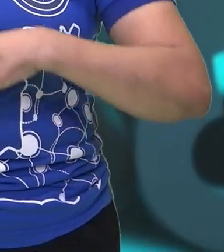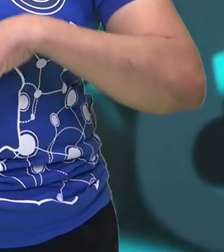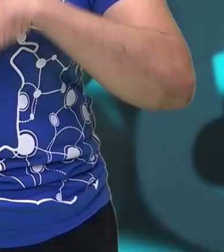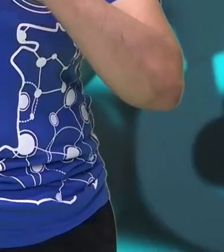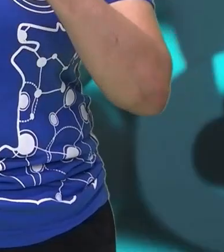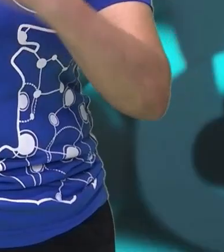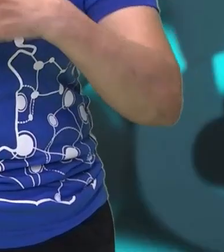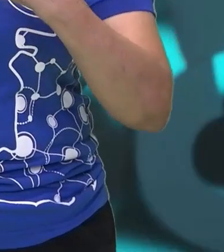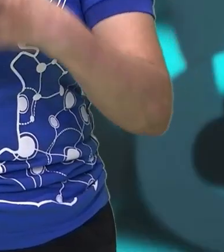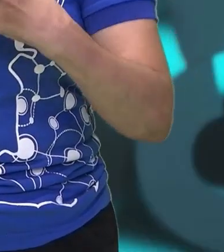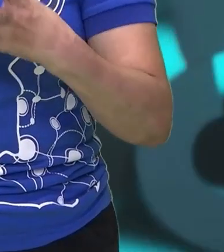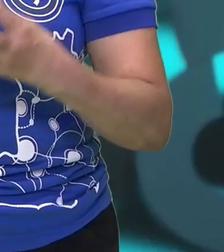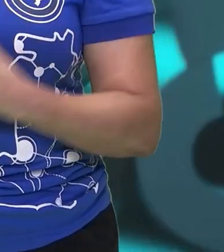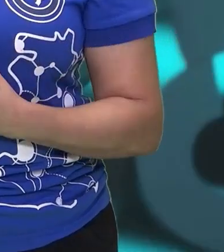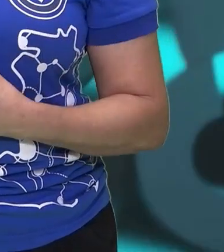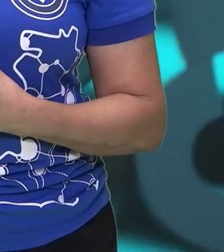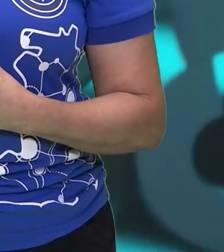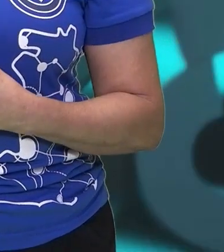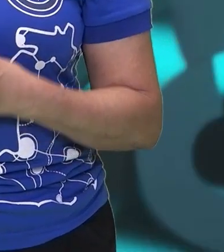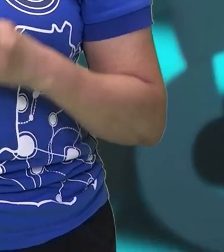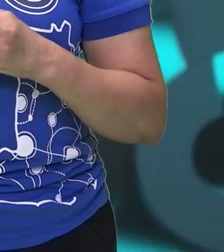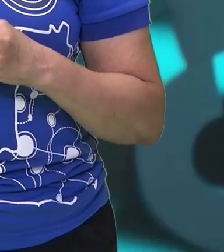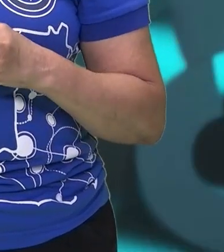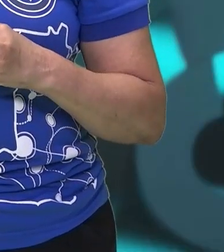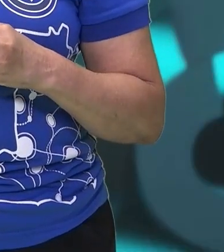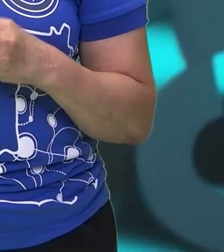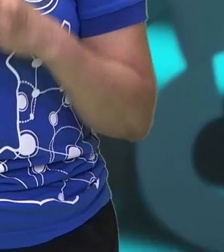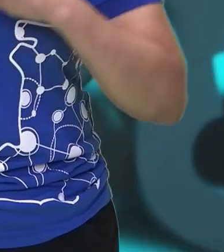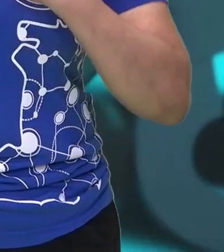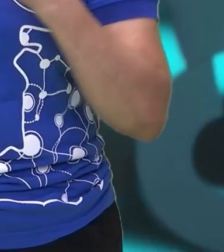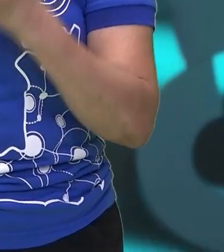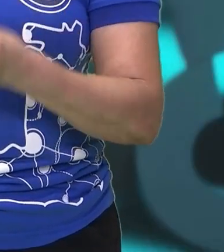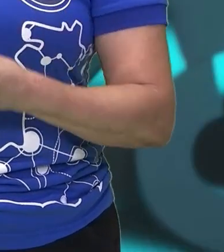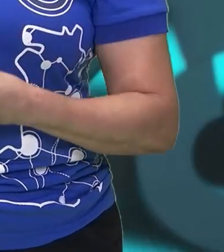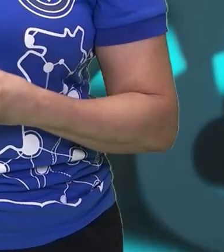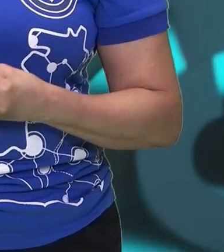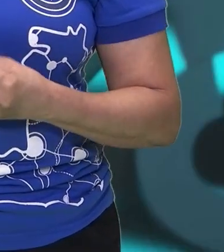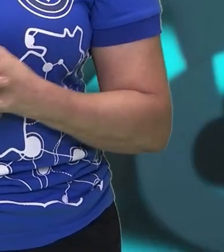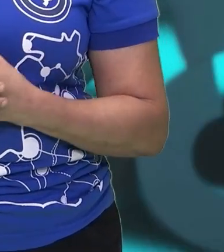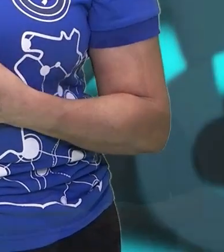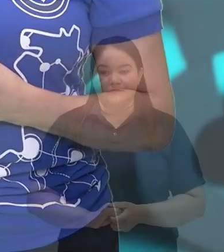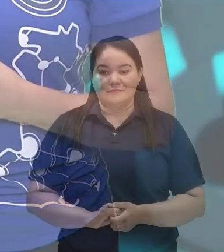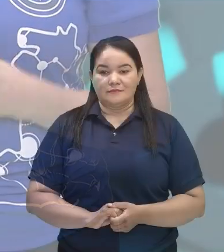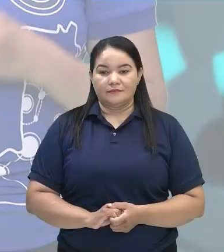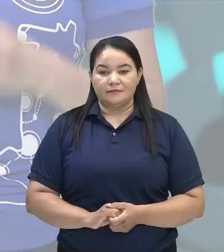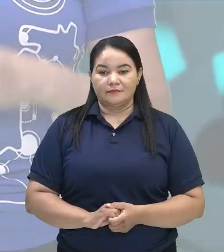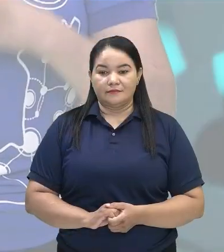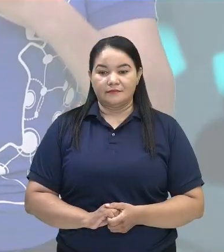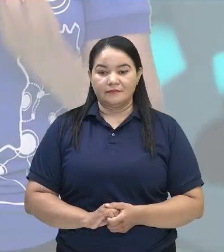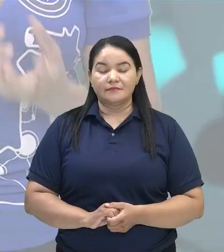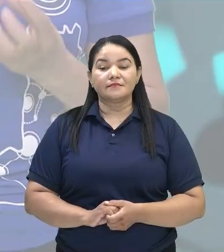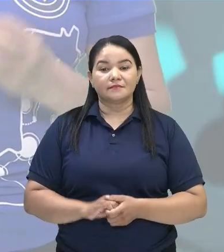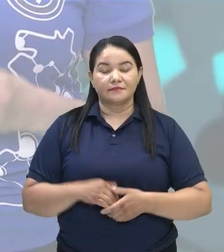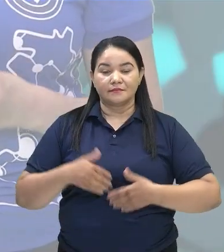Para as crianças, geralmente, não tem esse tipo de texto, mas pessoas mais adultas, né? Para os